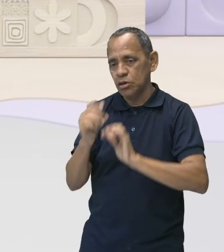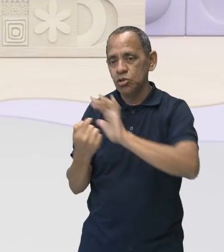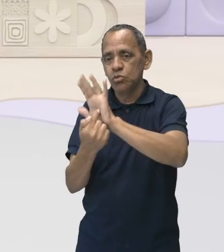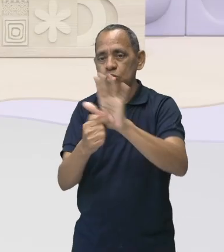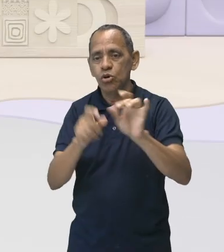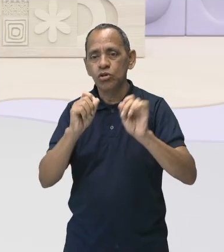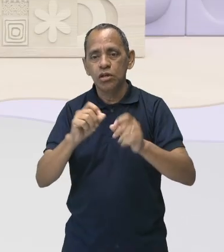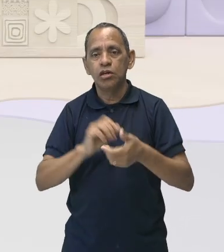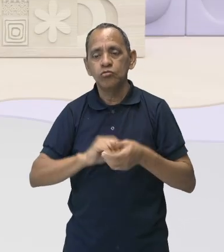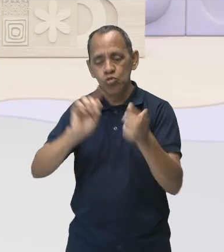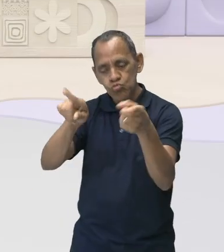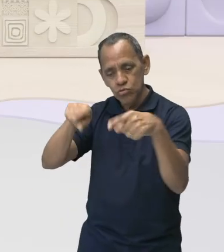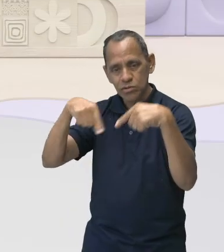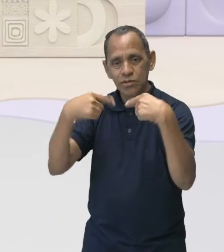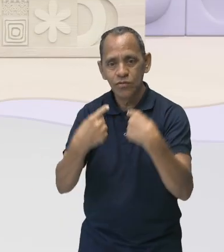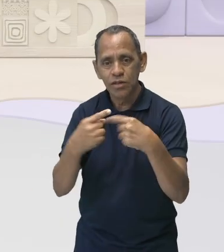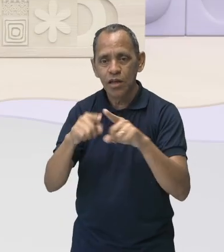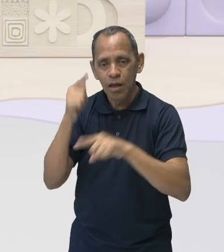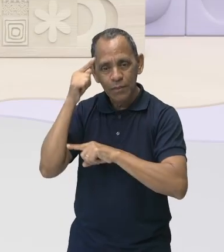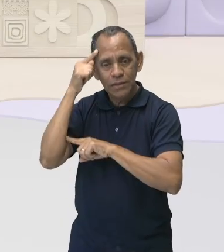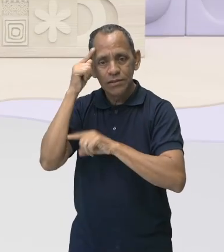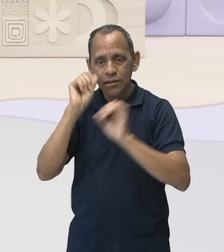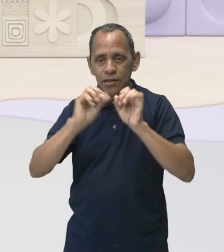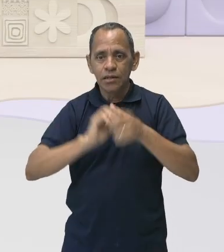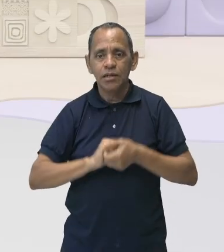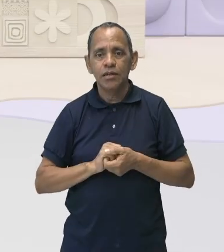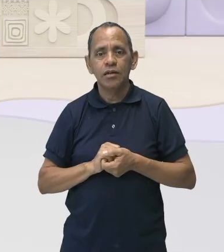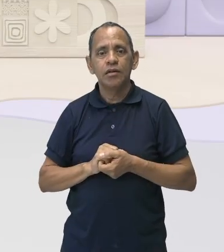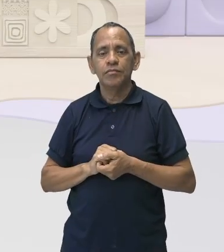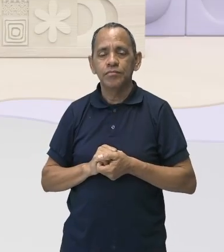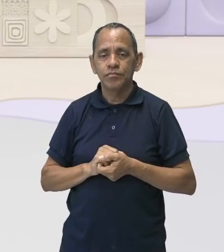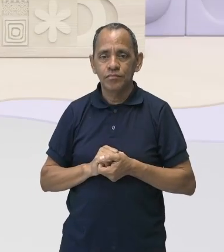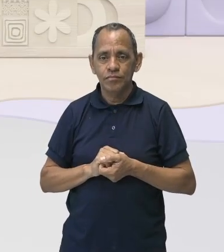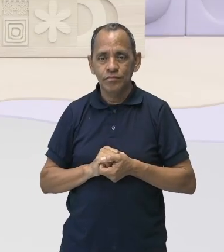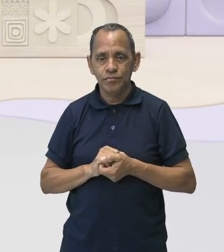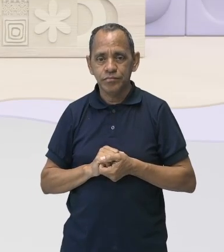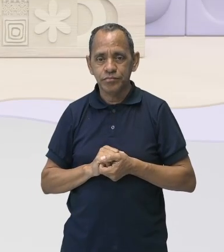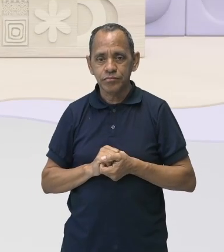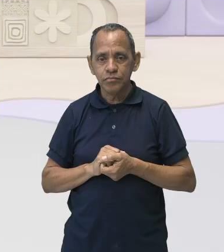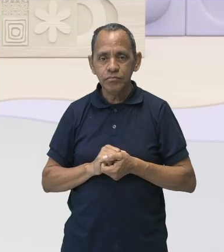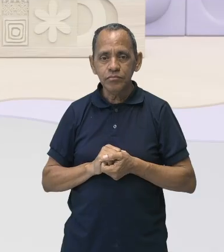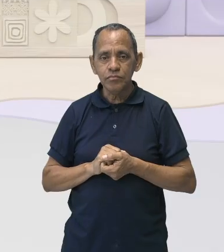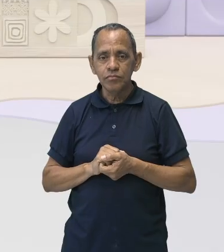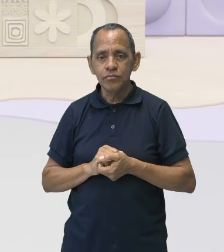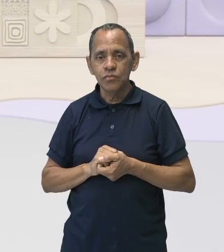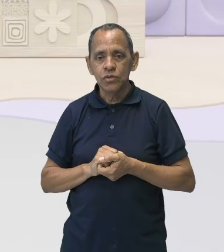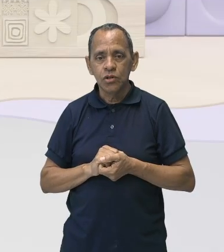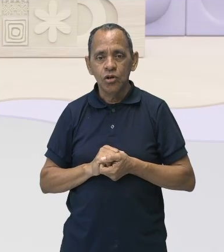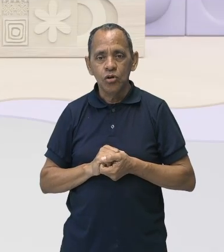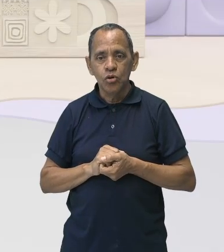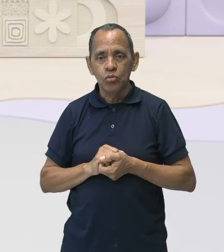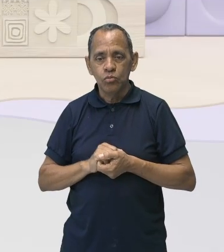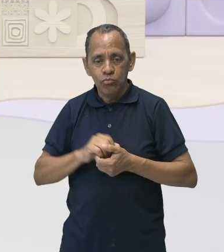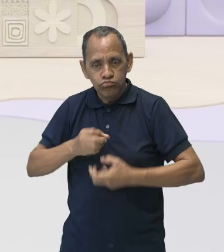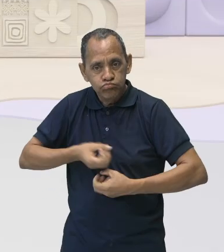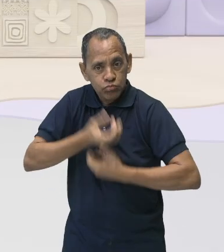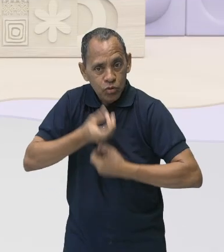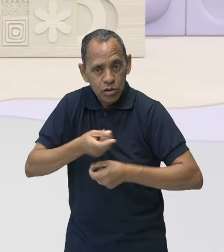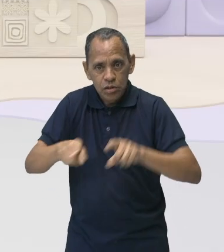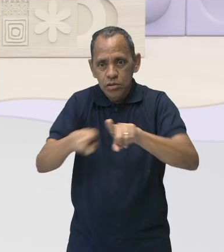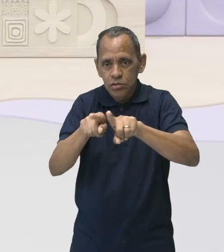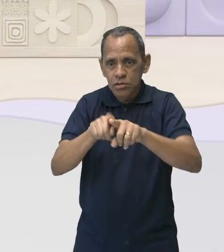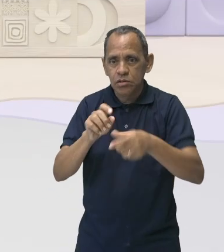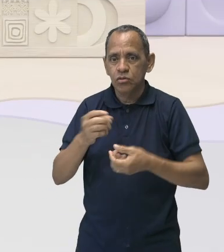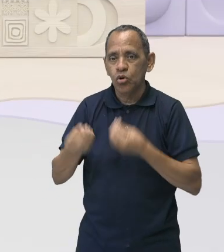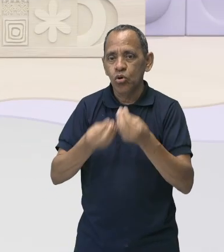nos provoca a pensar a nossa vocação. E vocação, quando penso a vocação, nós pensamos o seguinte, a